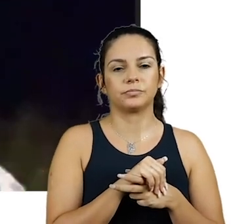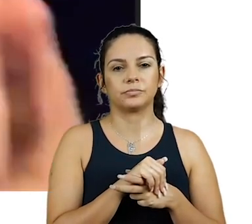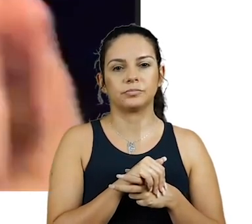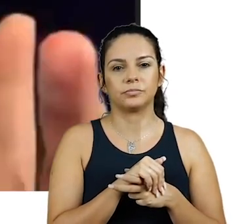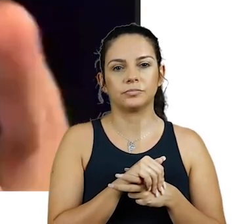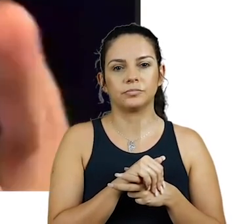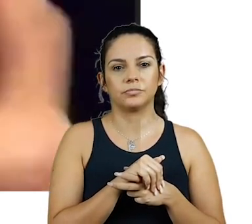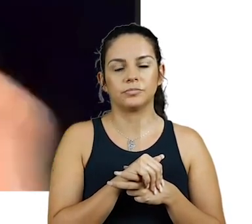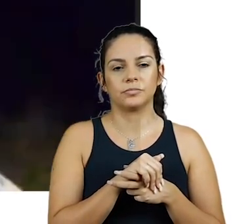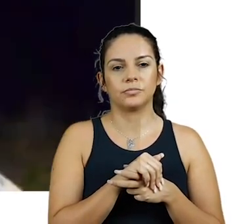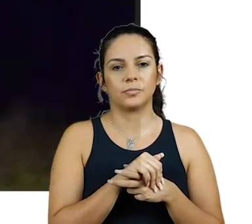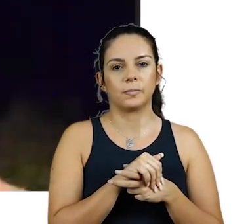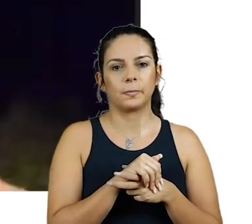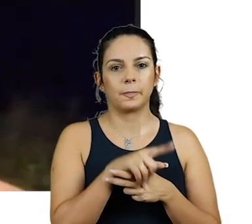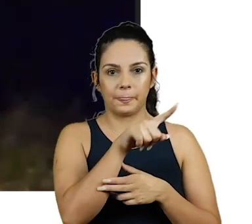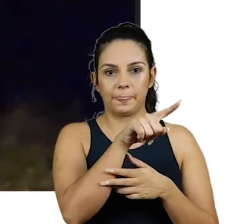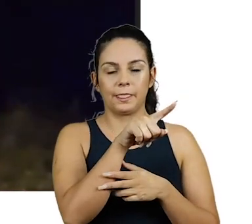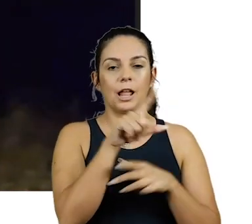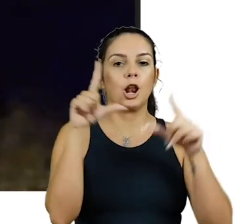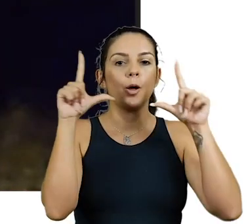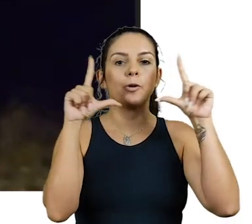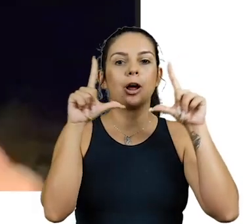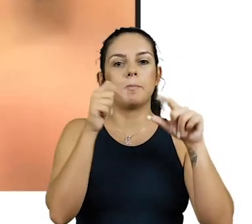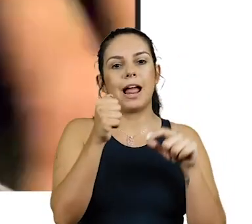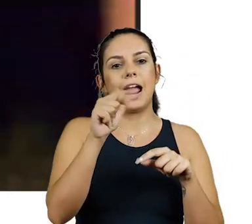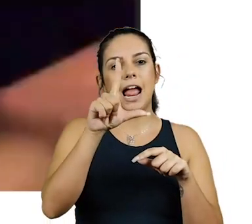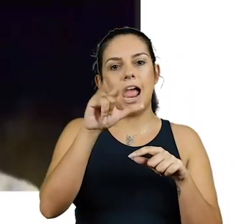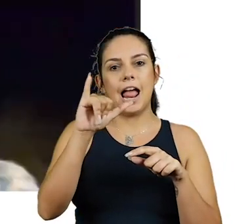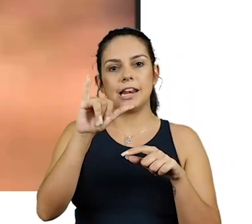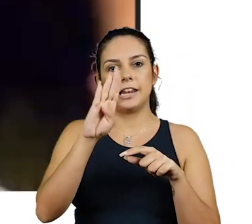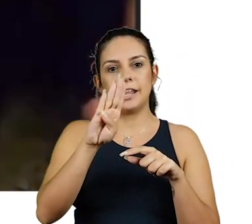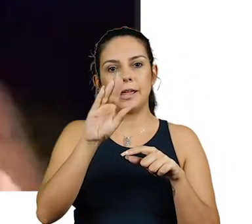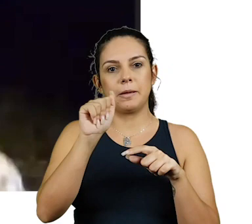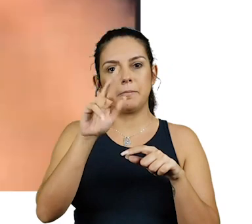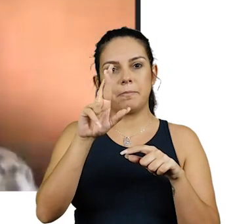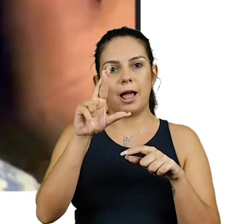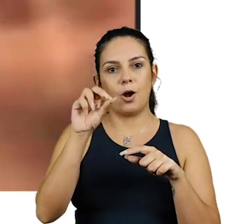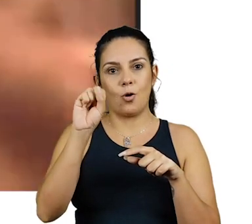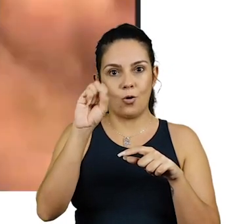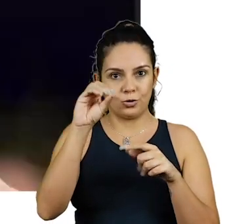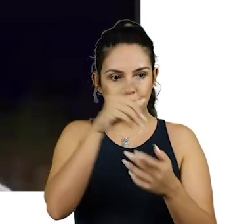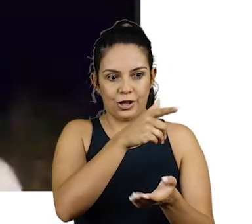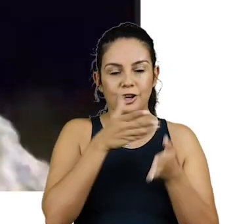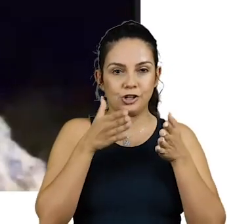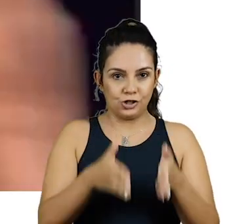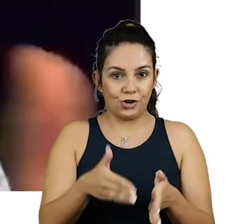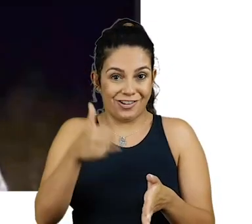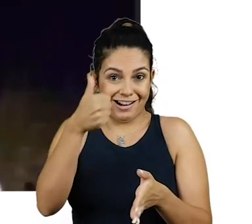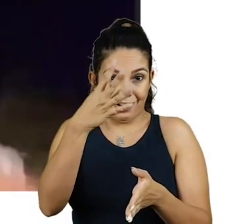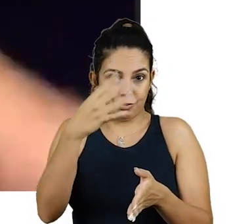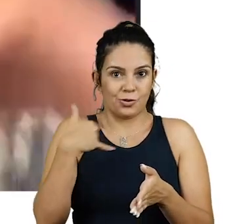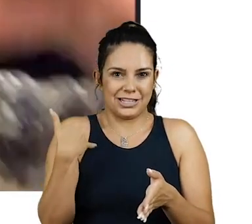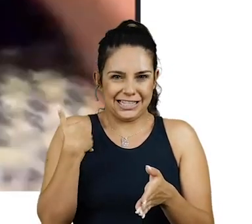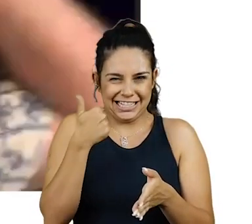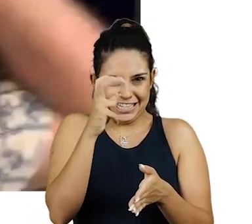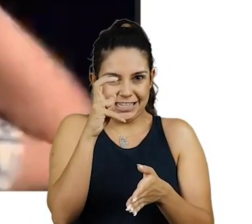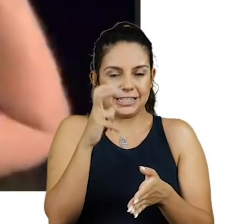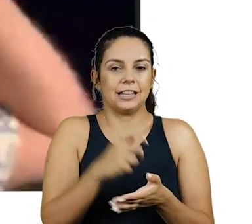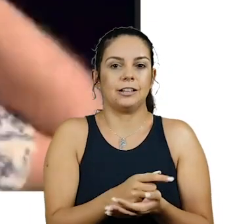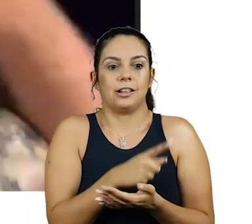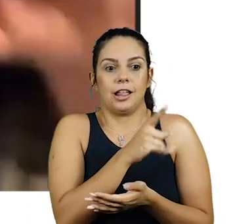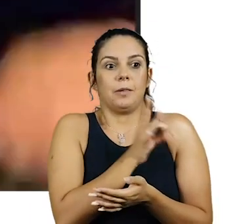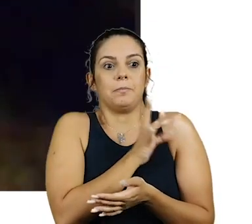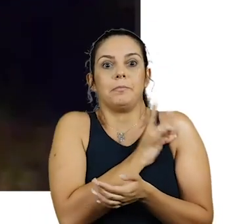a cena clássica dela no programa do Ari Barroso. Franzina com 14 anos, morrendo de medo, 14, 15 anos, morrendo de medo, Ari Barroso,